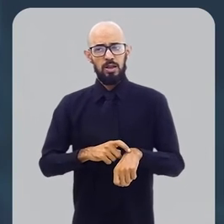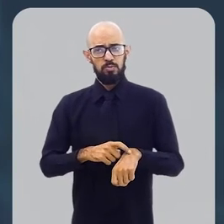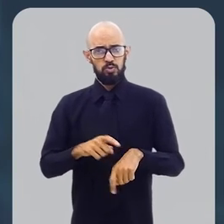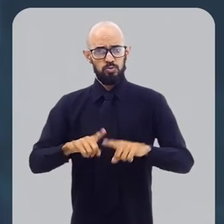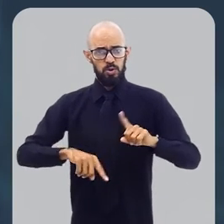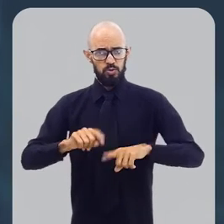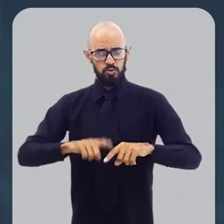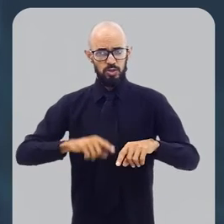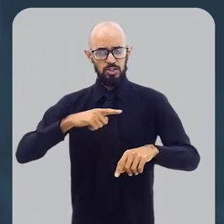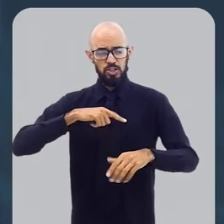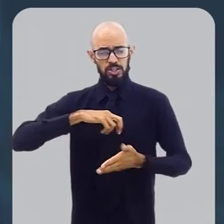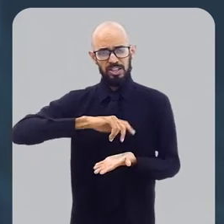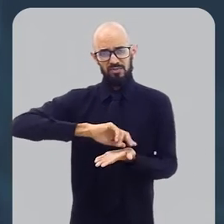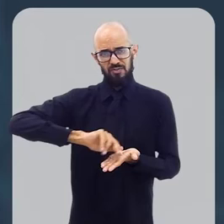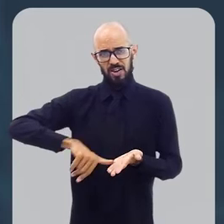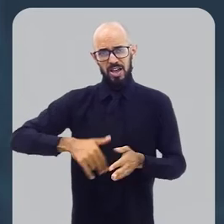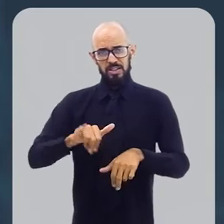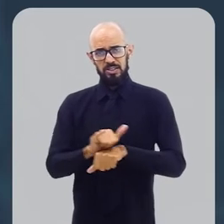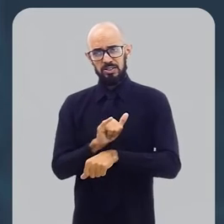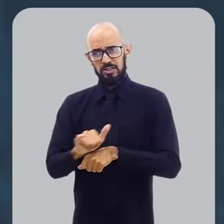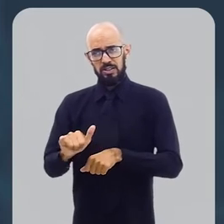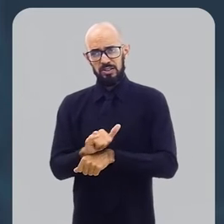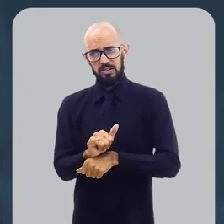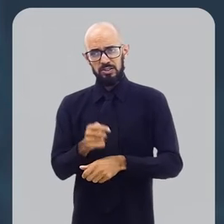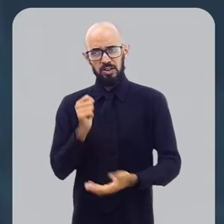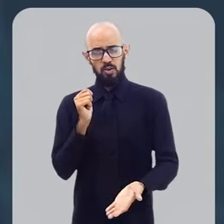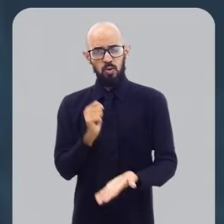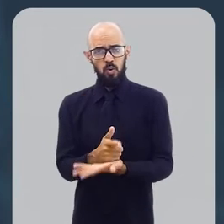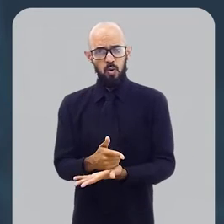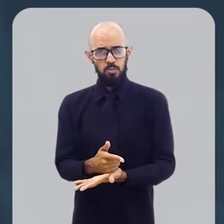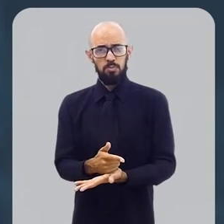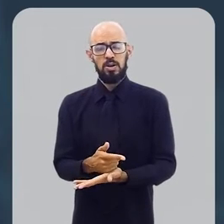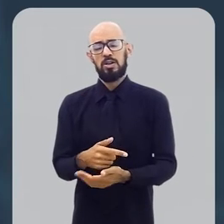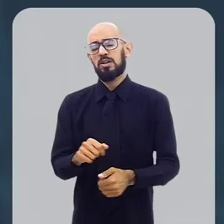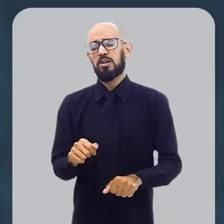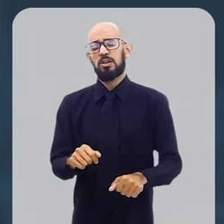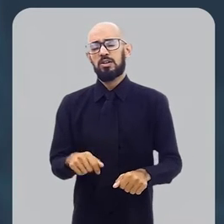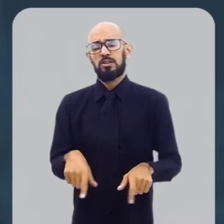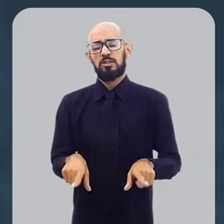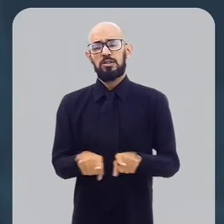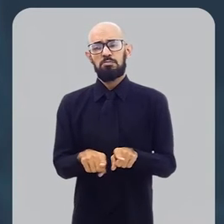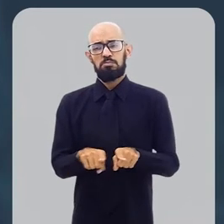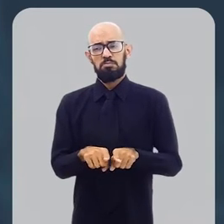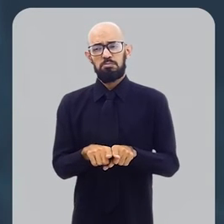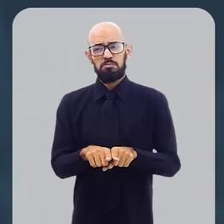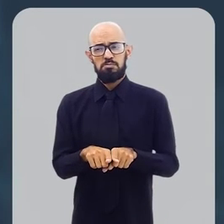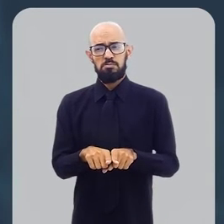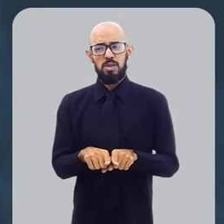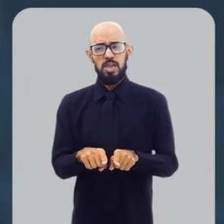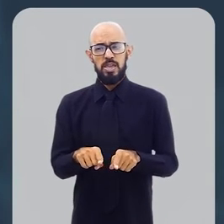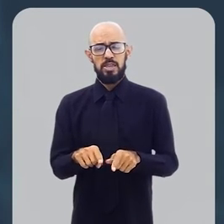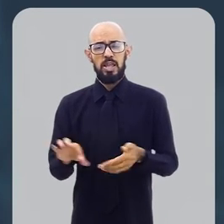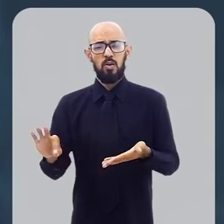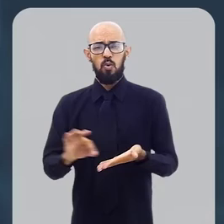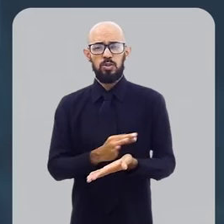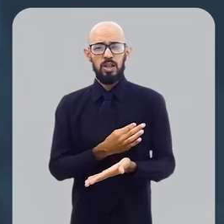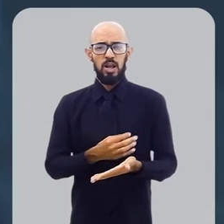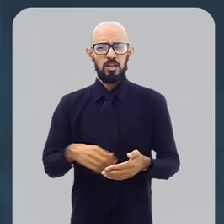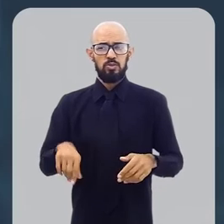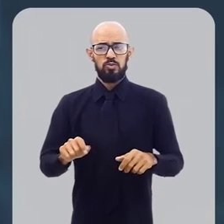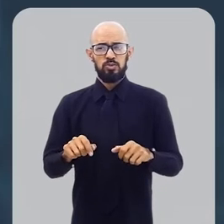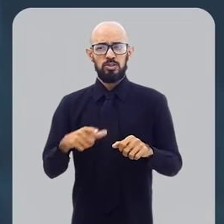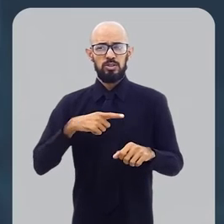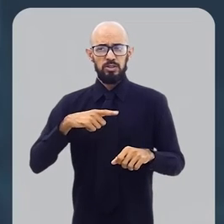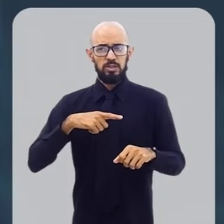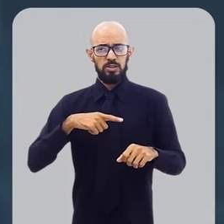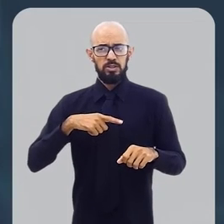do desenvolvimento dos produtos. Então, a gente tem diversas frentes, como planejamento produtivo. Editais